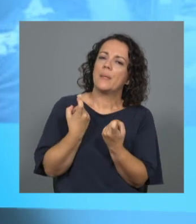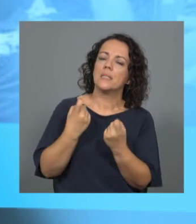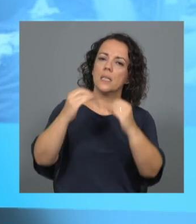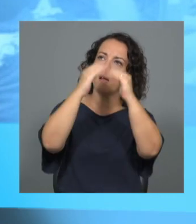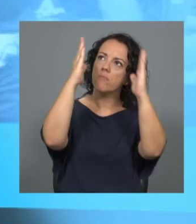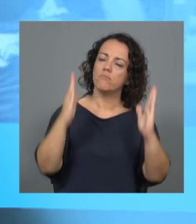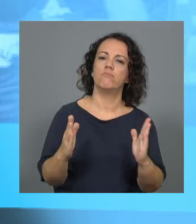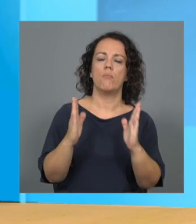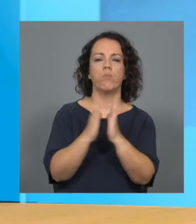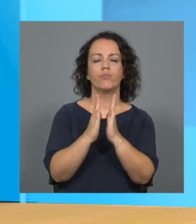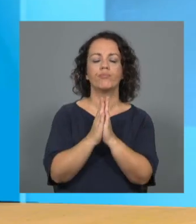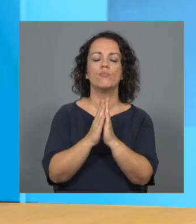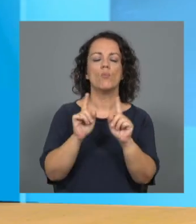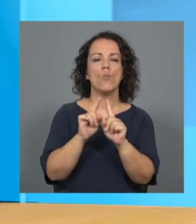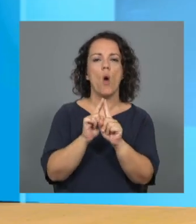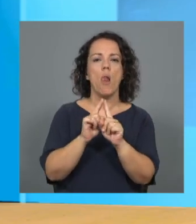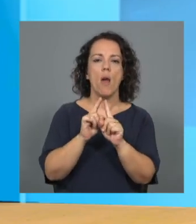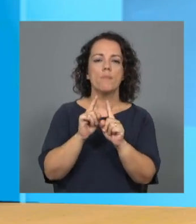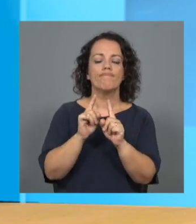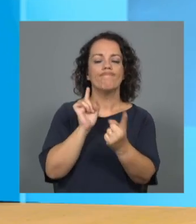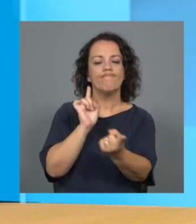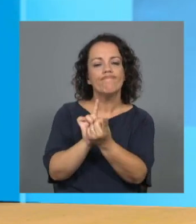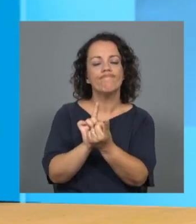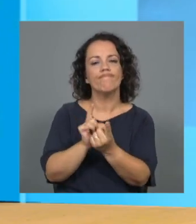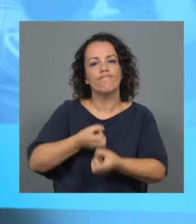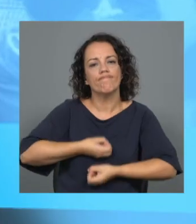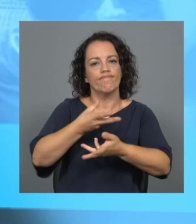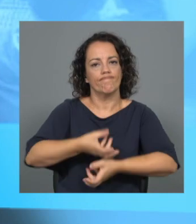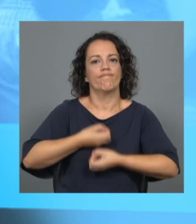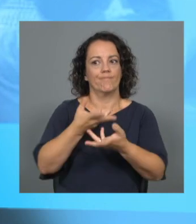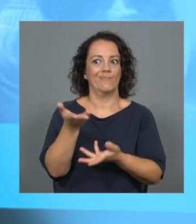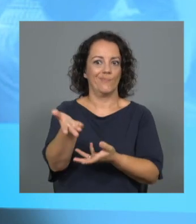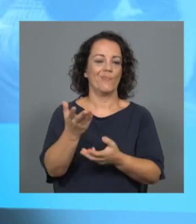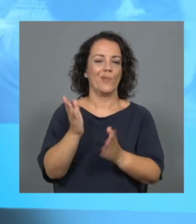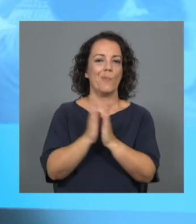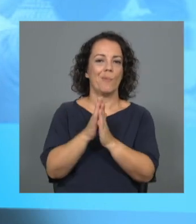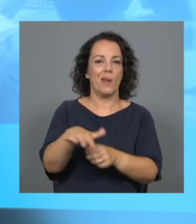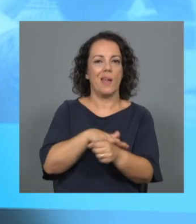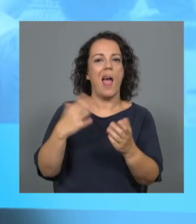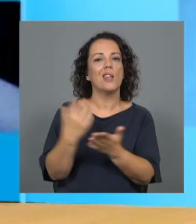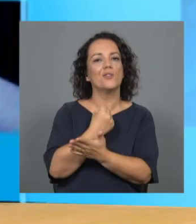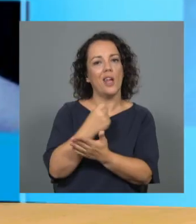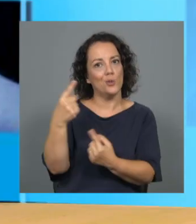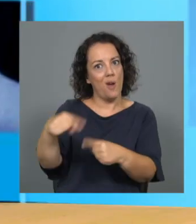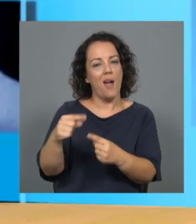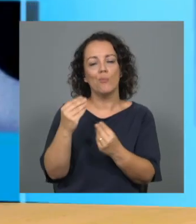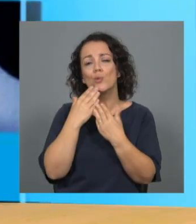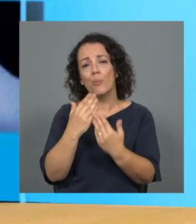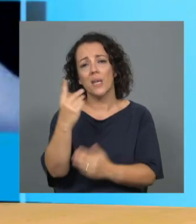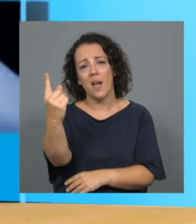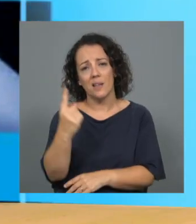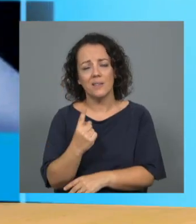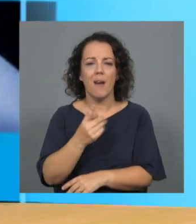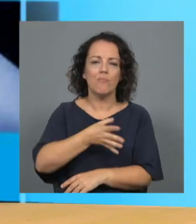própria paróquia e na paróquia de Alhos Vedros, que é o caso, elas existem. Carina Carrilho, muito obrigado por ter estado hoje aqui connosco a